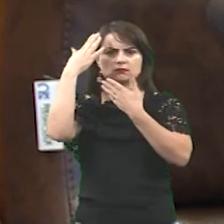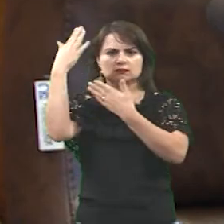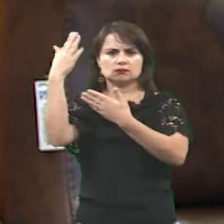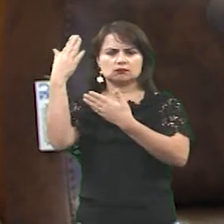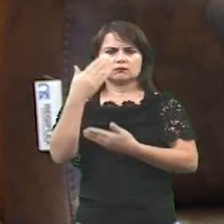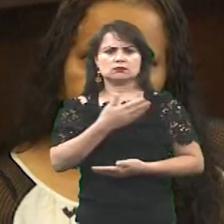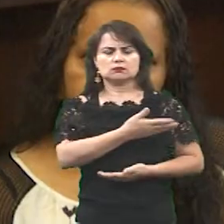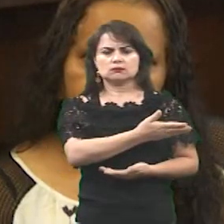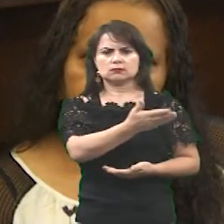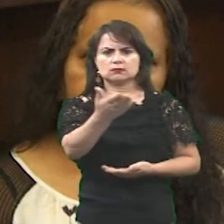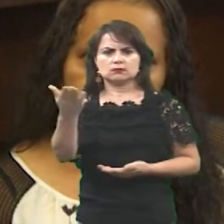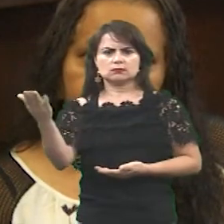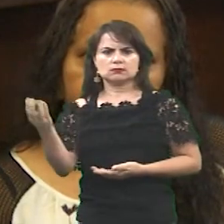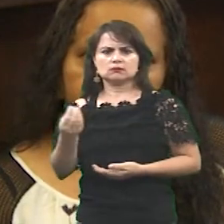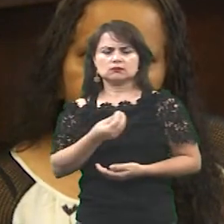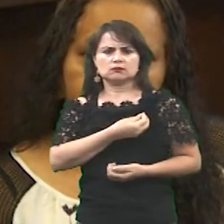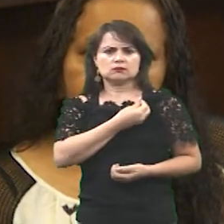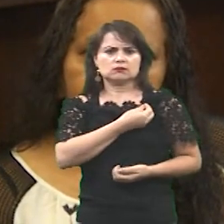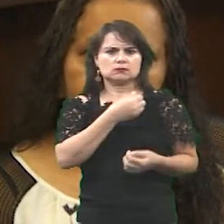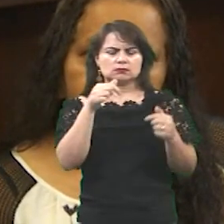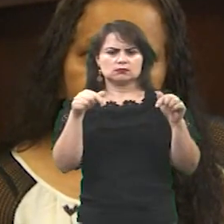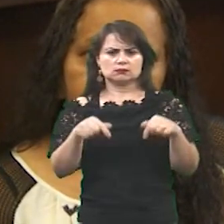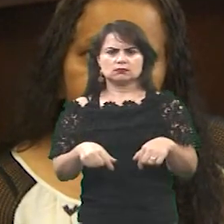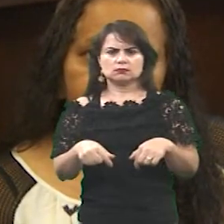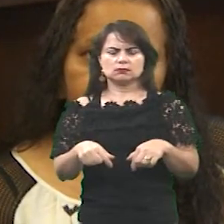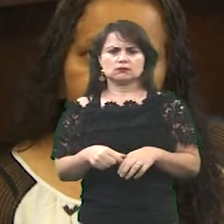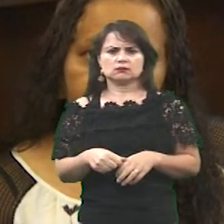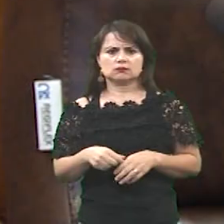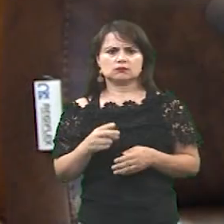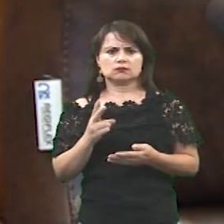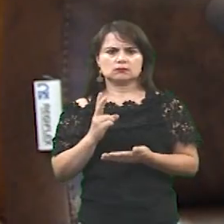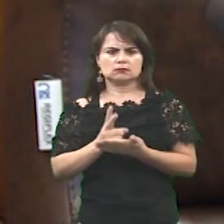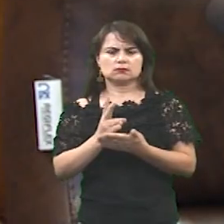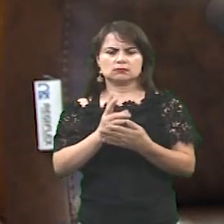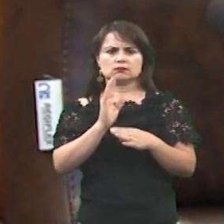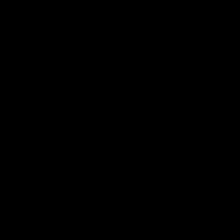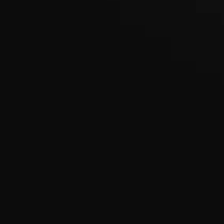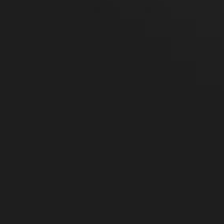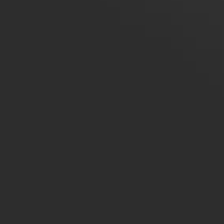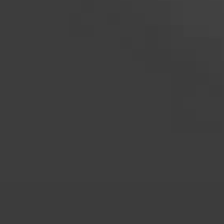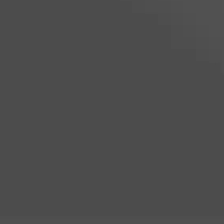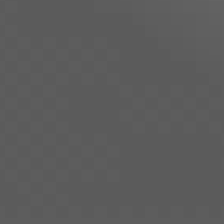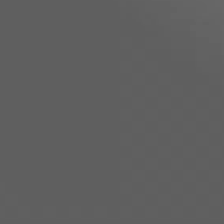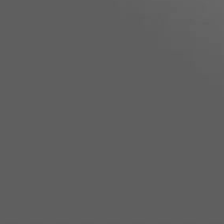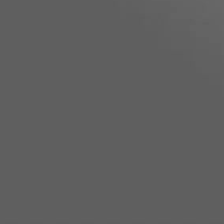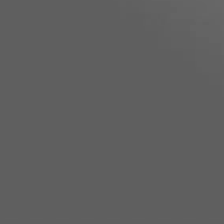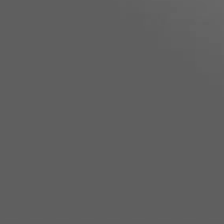vocês pela presença e pelo que tem feito por nossa cidade no tiro de guerra.